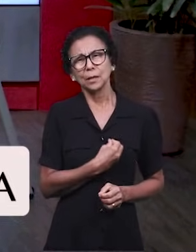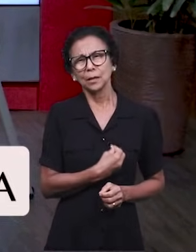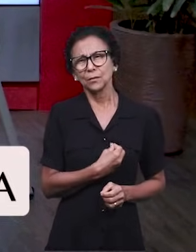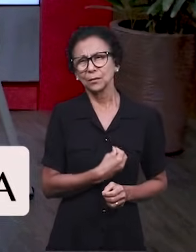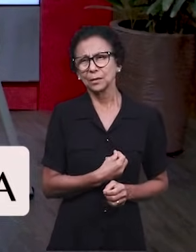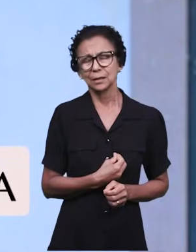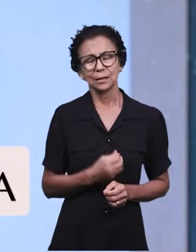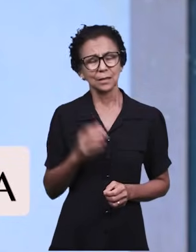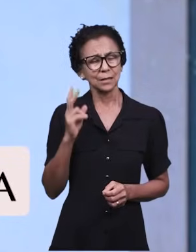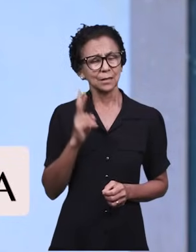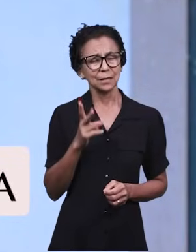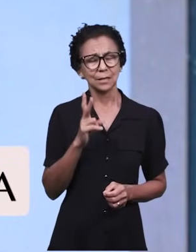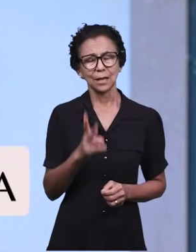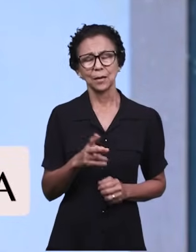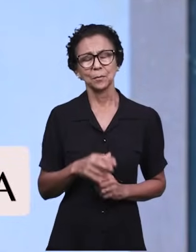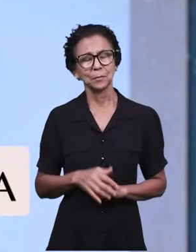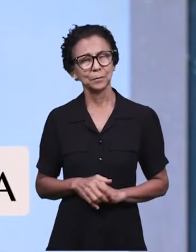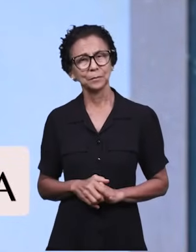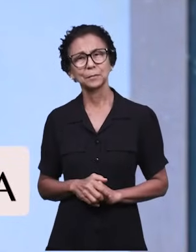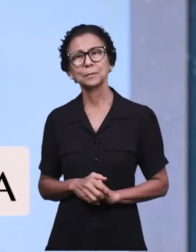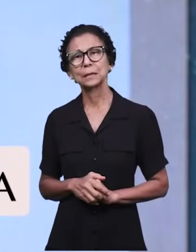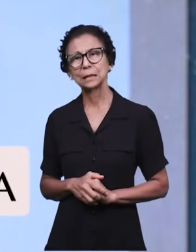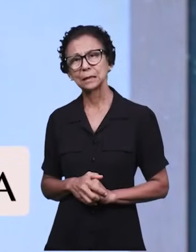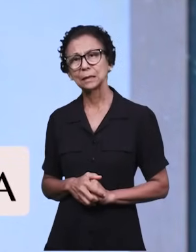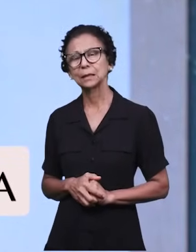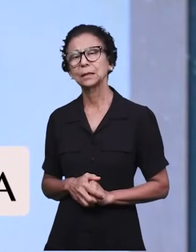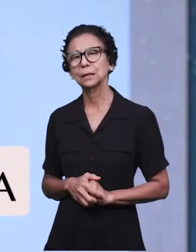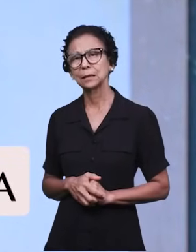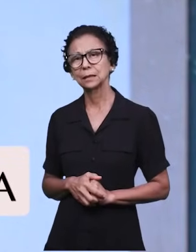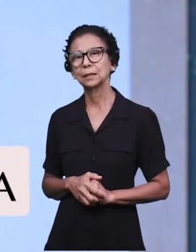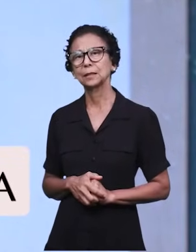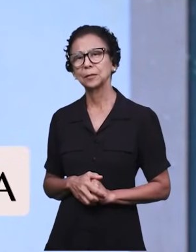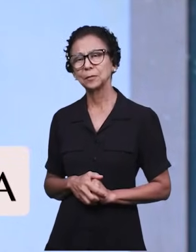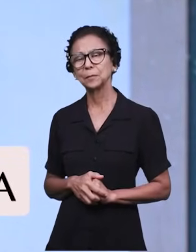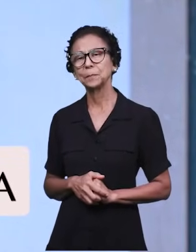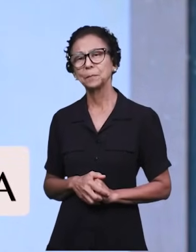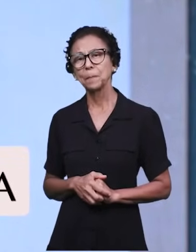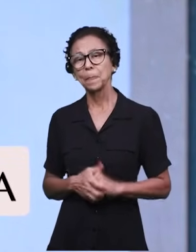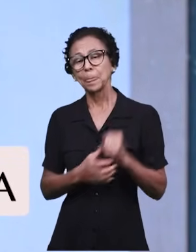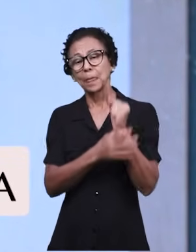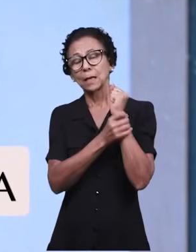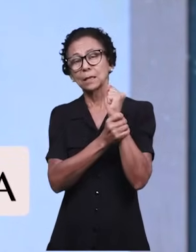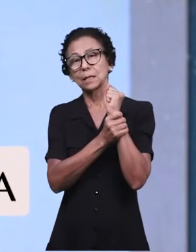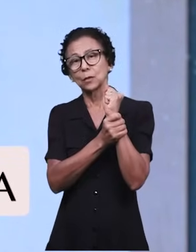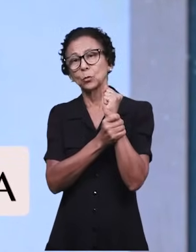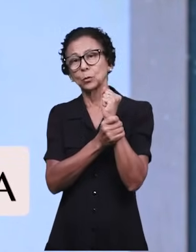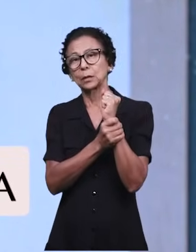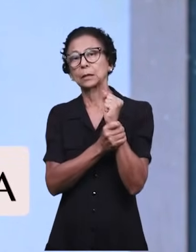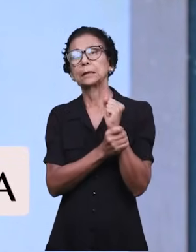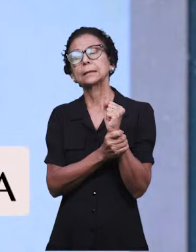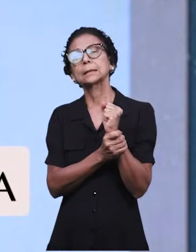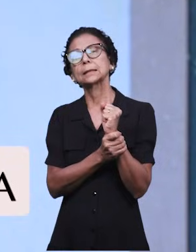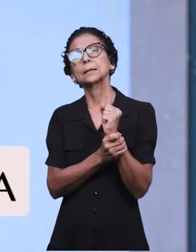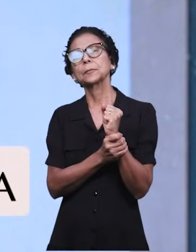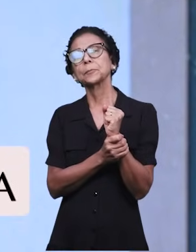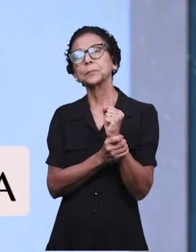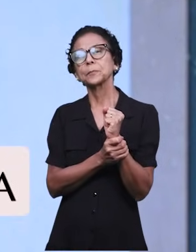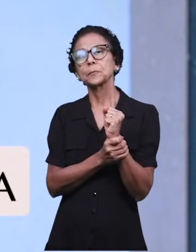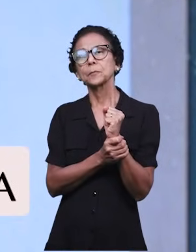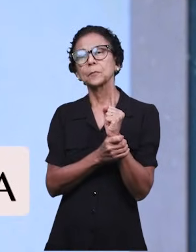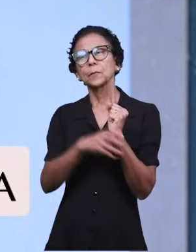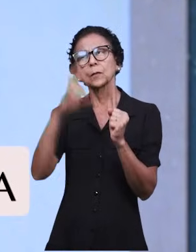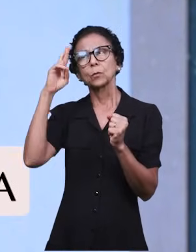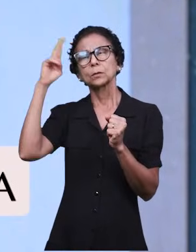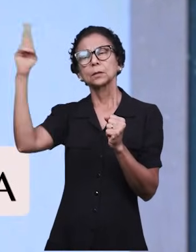Nunca aceitei servir sem a segurança de que era realmente o plano do Senhor usar-me